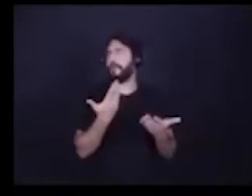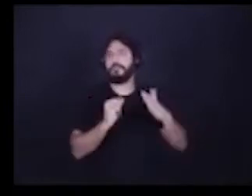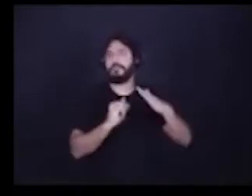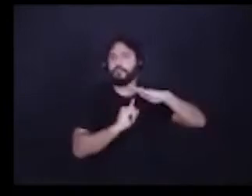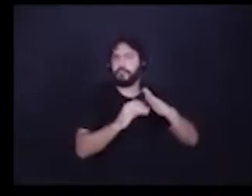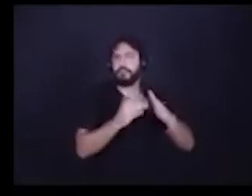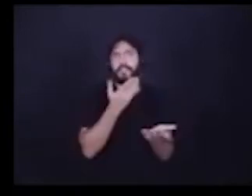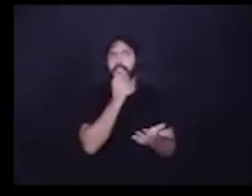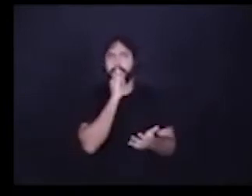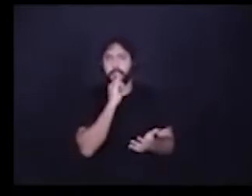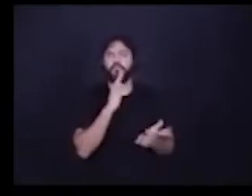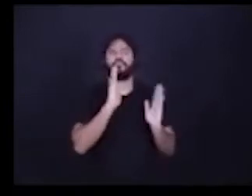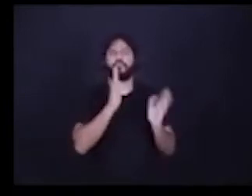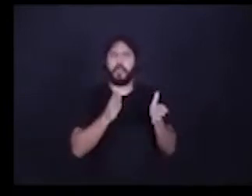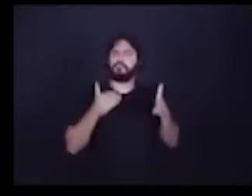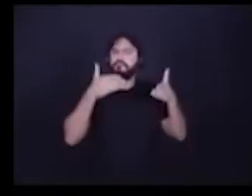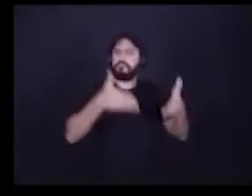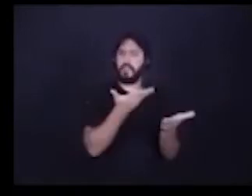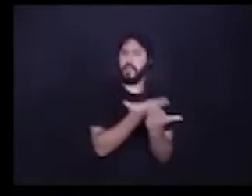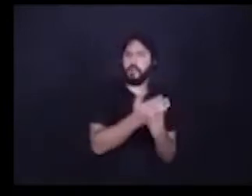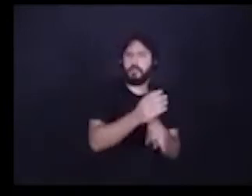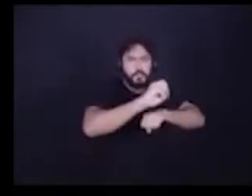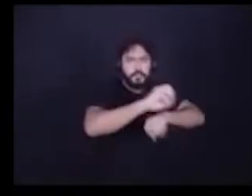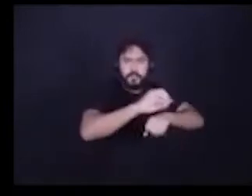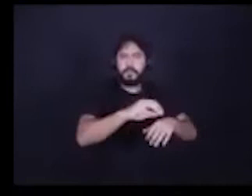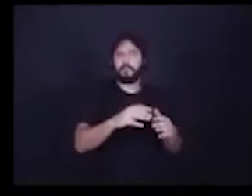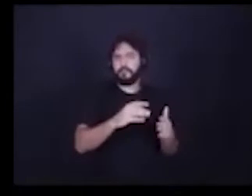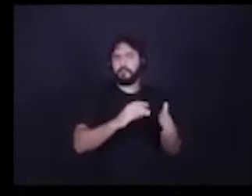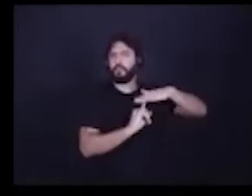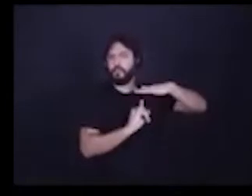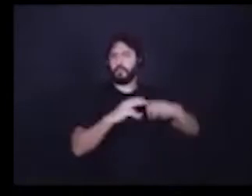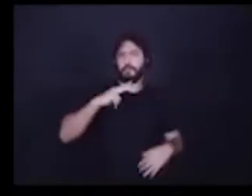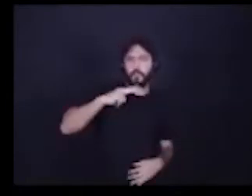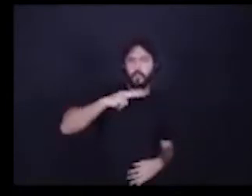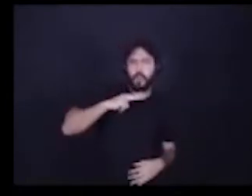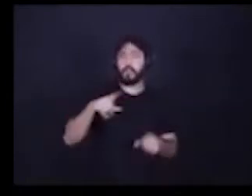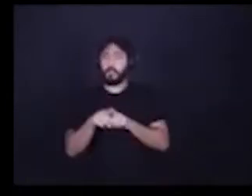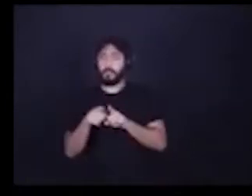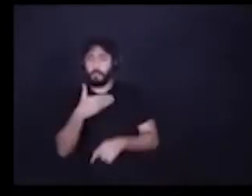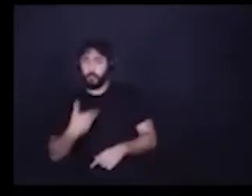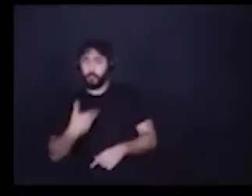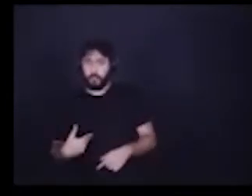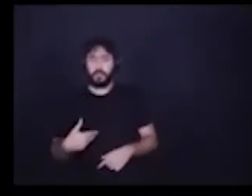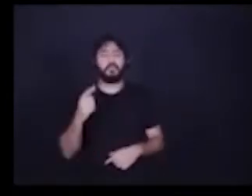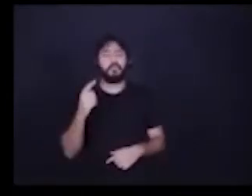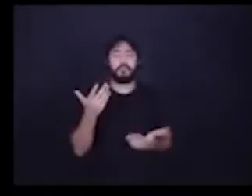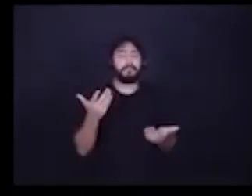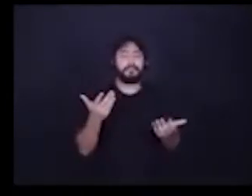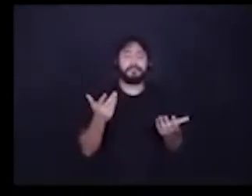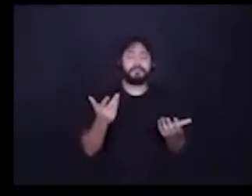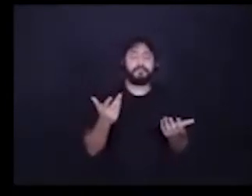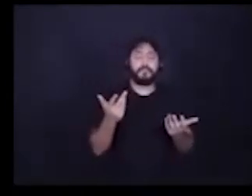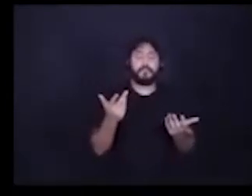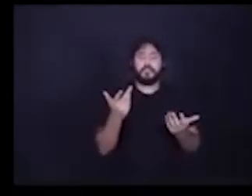em instituições privadas, públicas, quase que sempre proponho